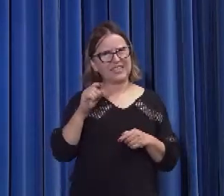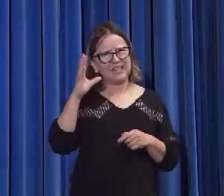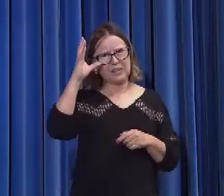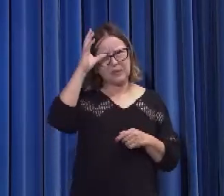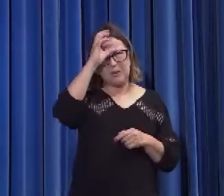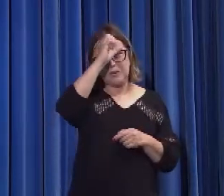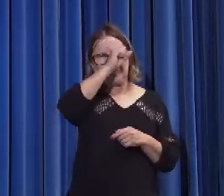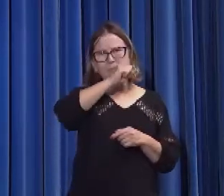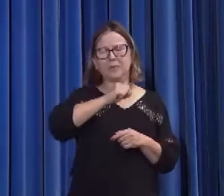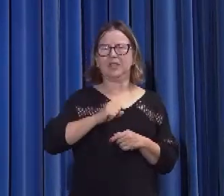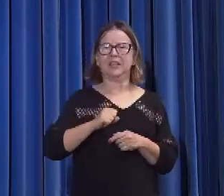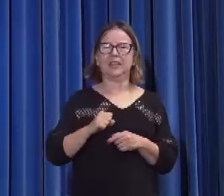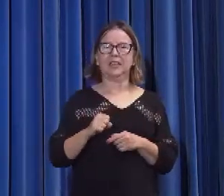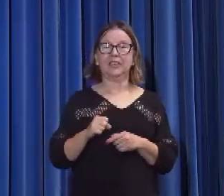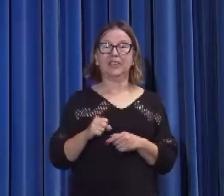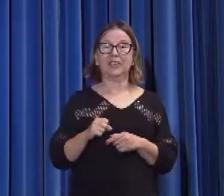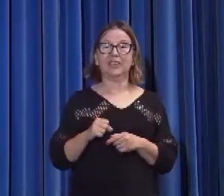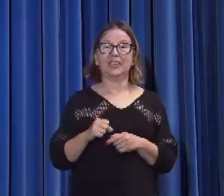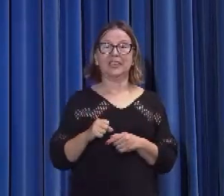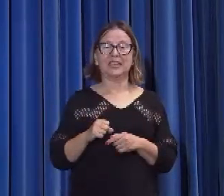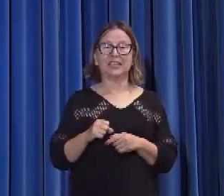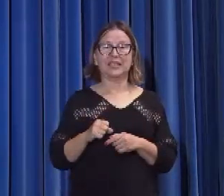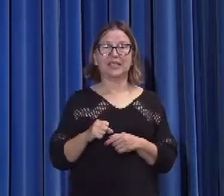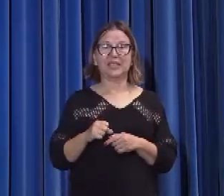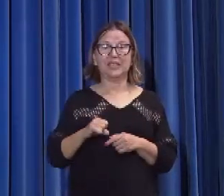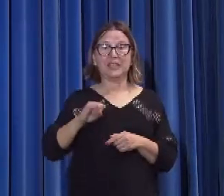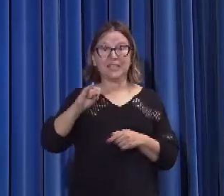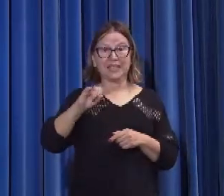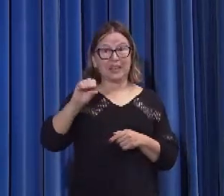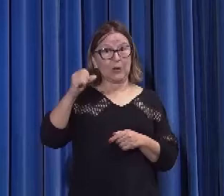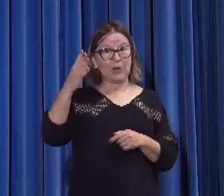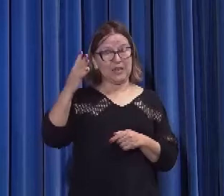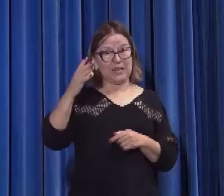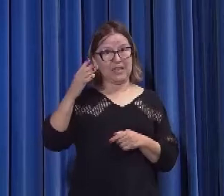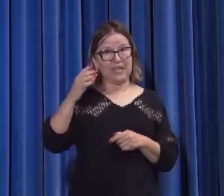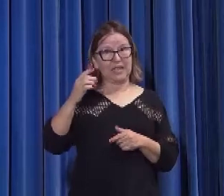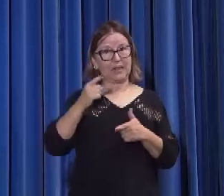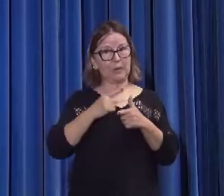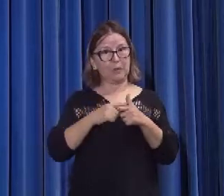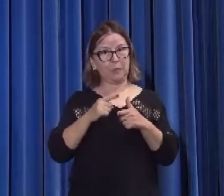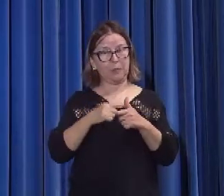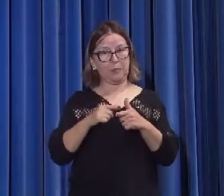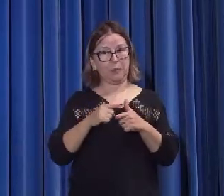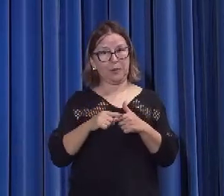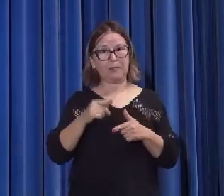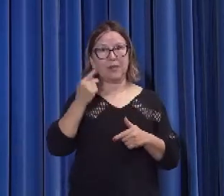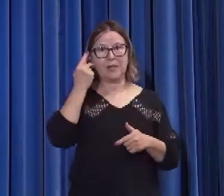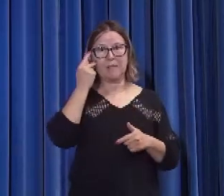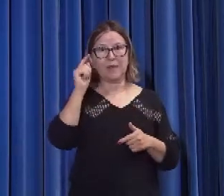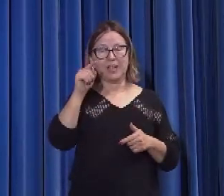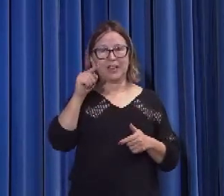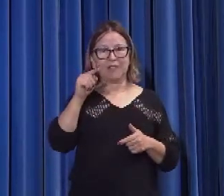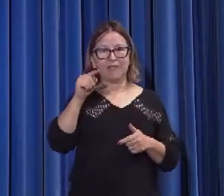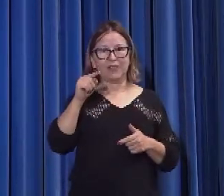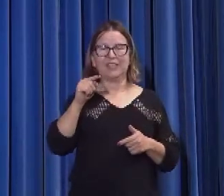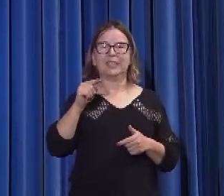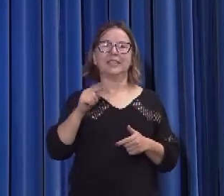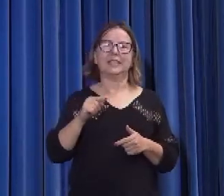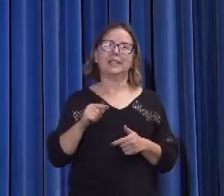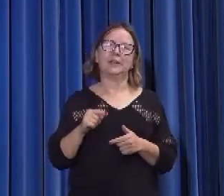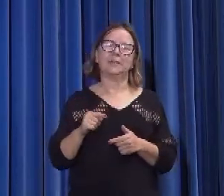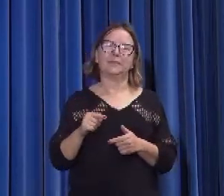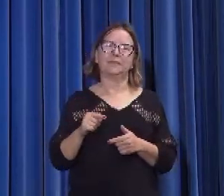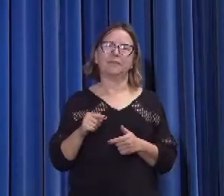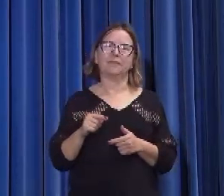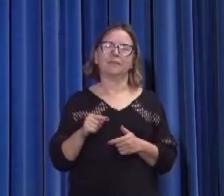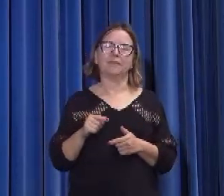vezes isso é uma permissão de Deus para que você possa amadurecer, crescer e realmente reconhecer